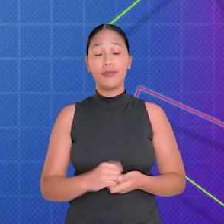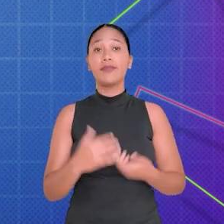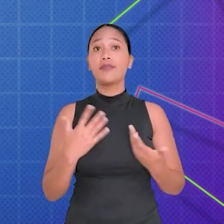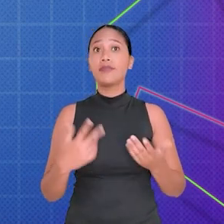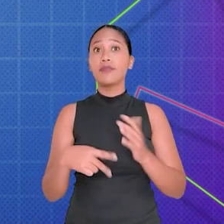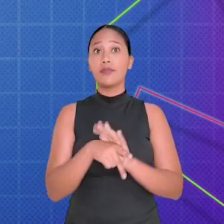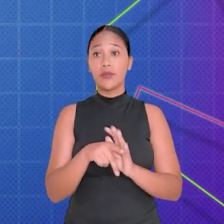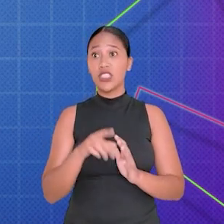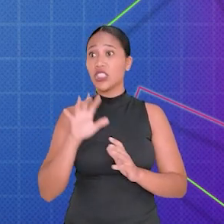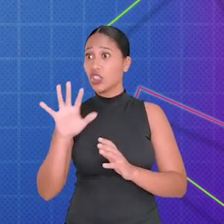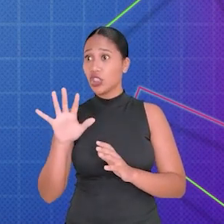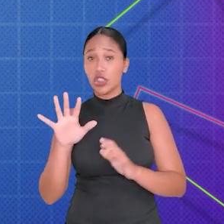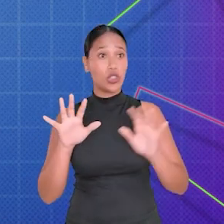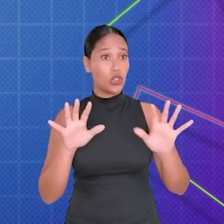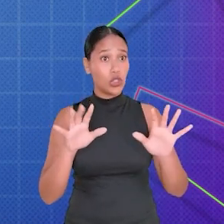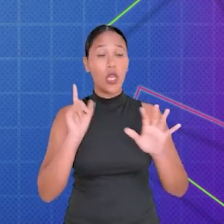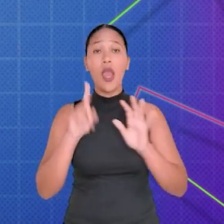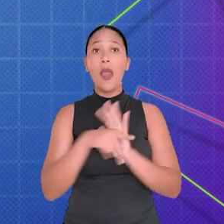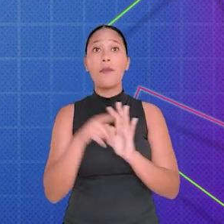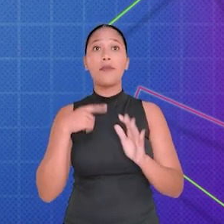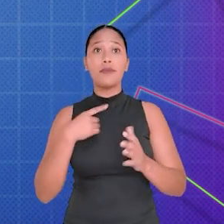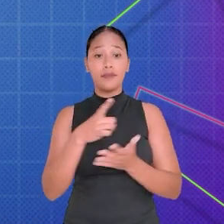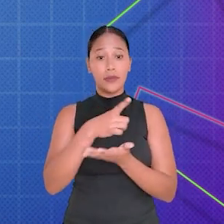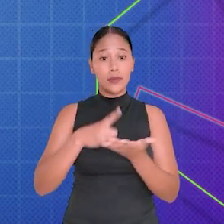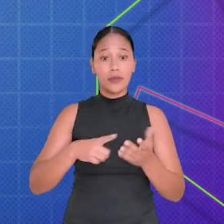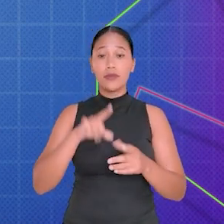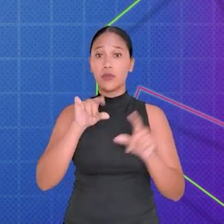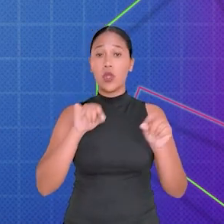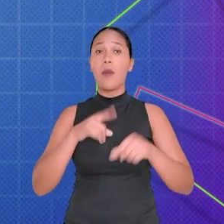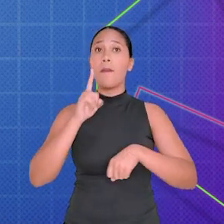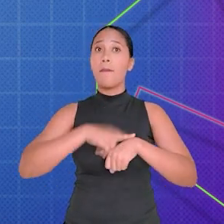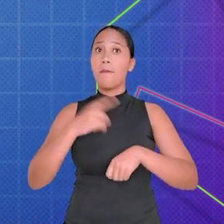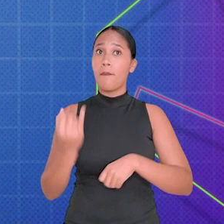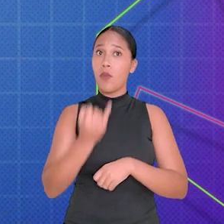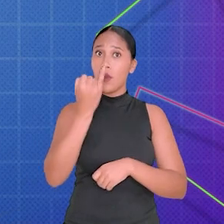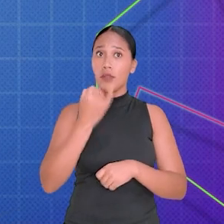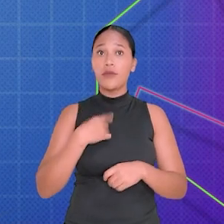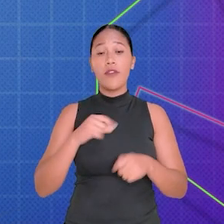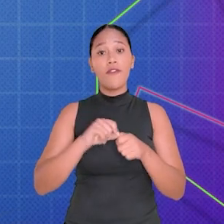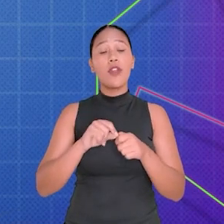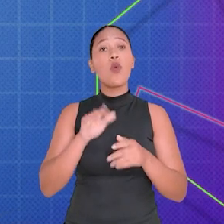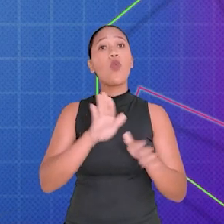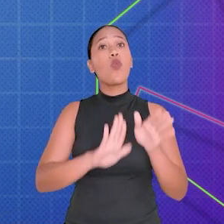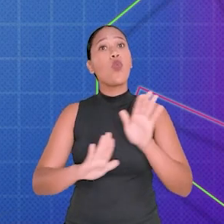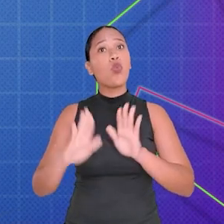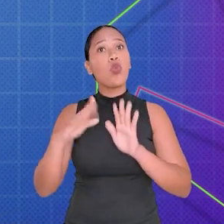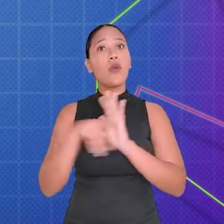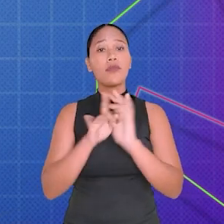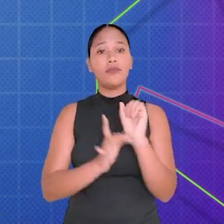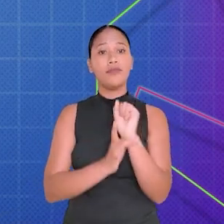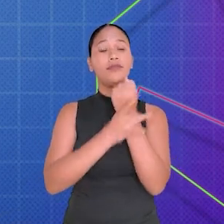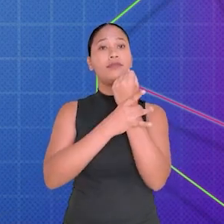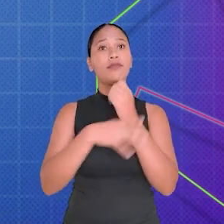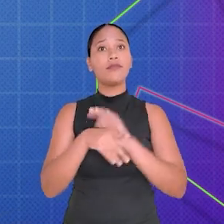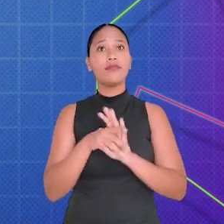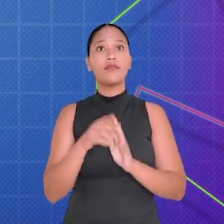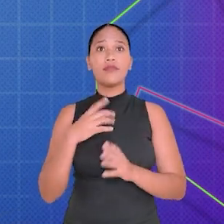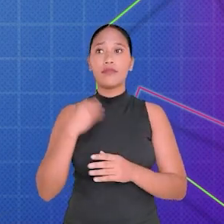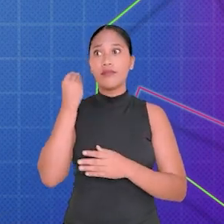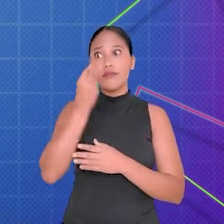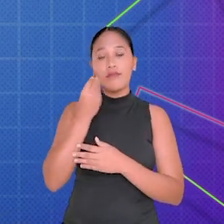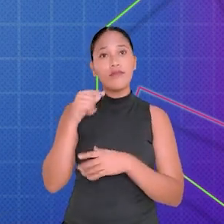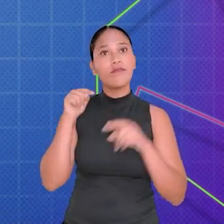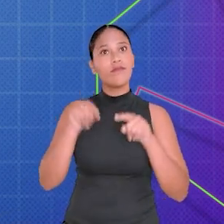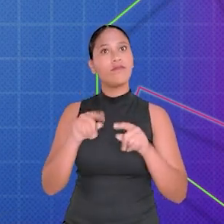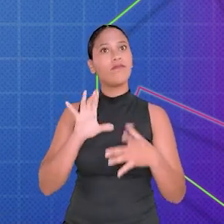e relaxante. O estilo de forma é uma escolha importante no design gráfico de jogos e deve ser feita com cuidado para garantir uma